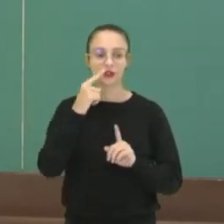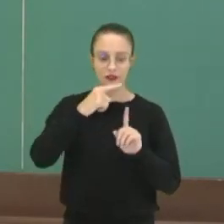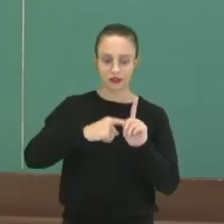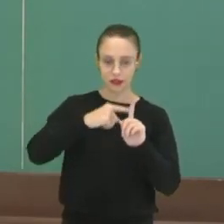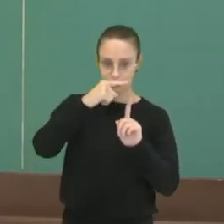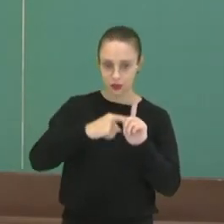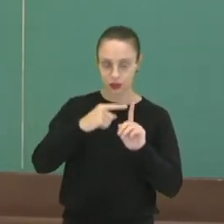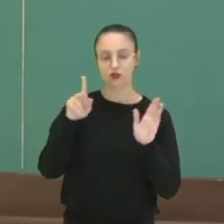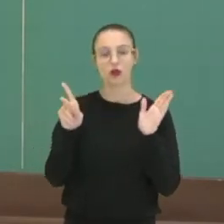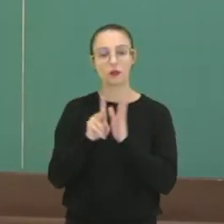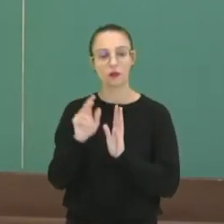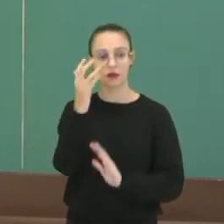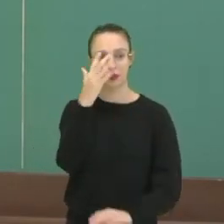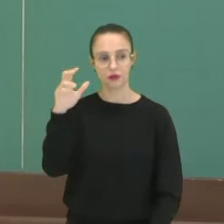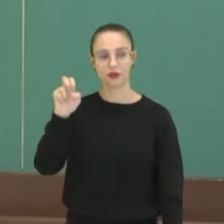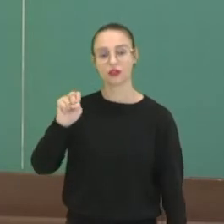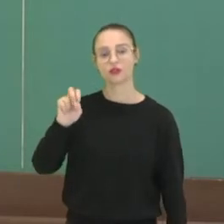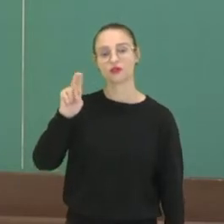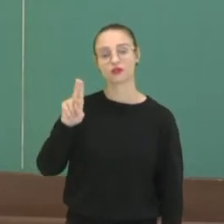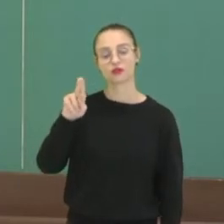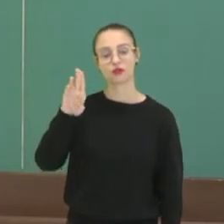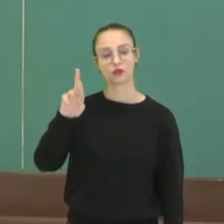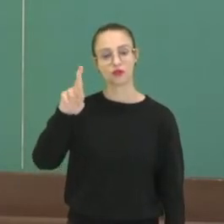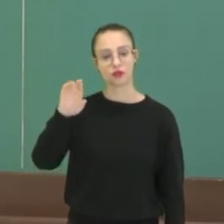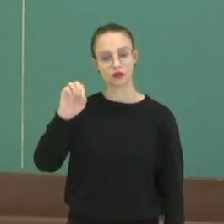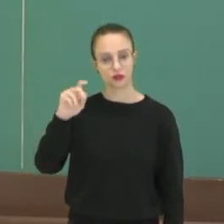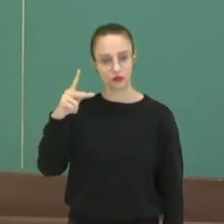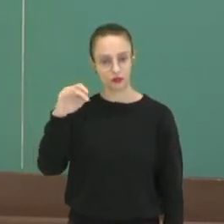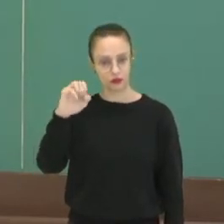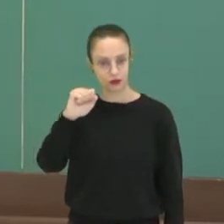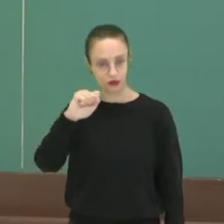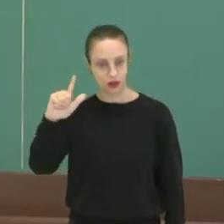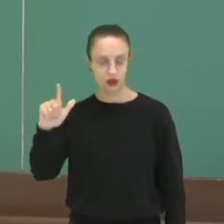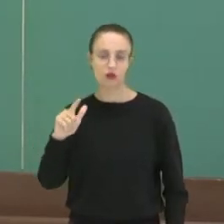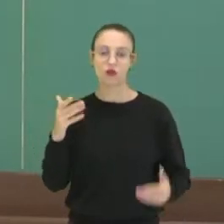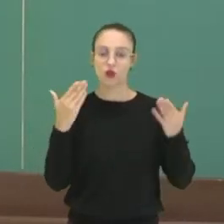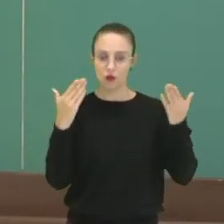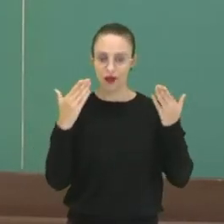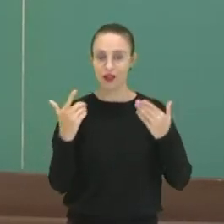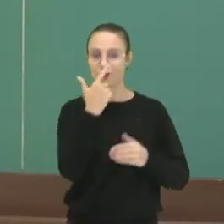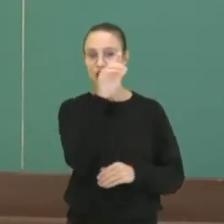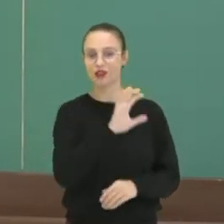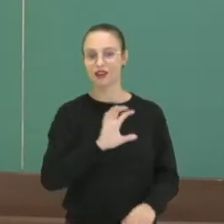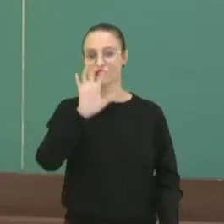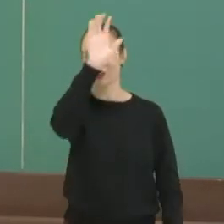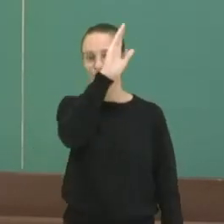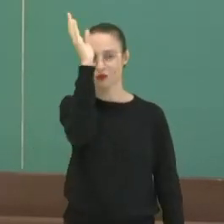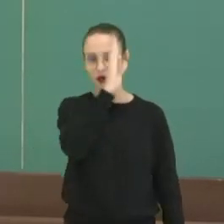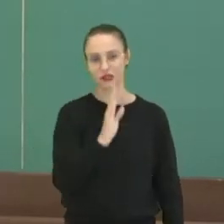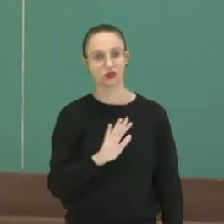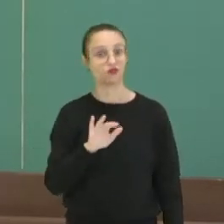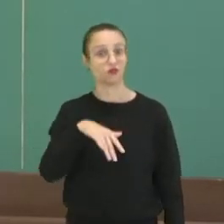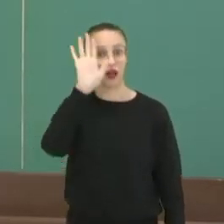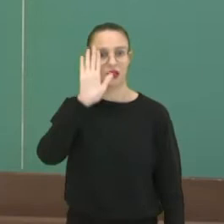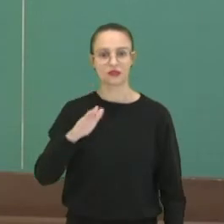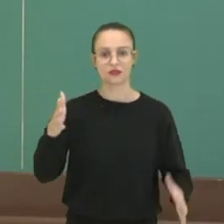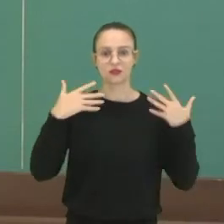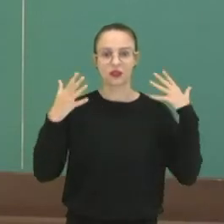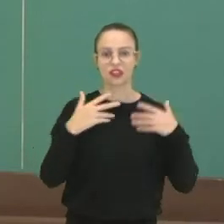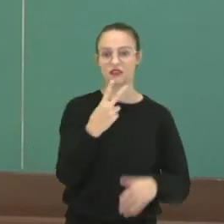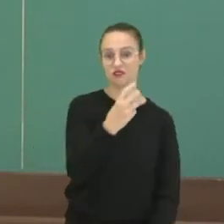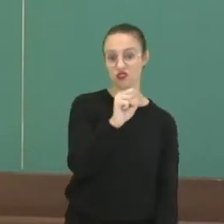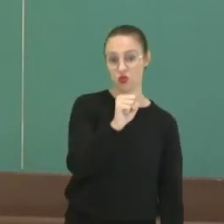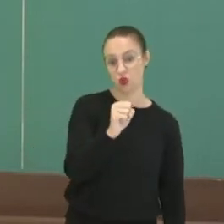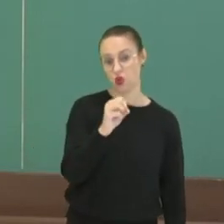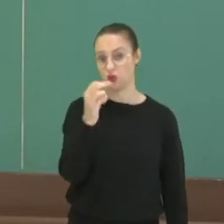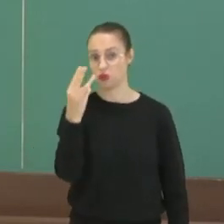clima subtropical, as médias já são baixas, né, comparado com outras regiões do Brasil, que tem médias lá entre 28 e